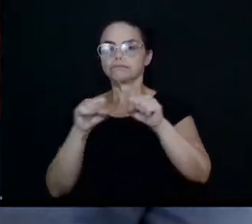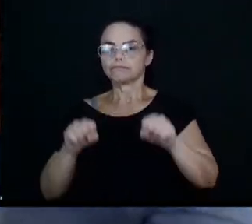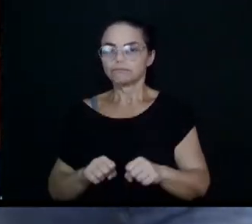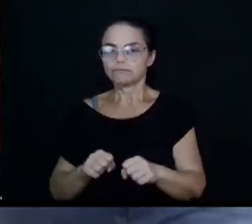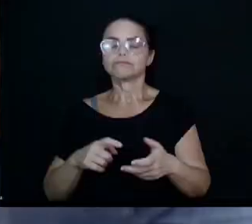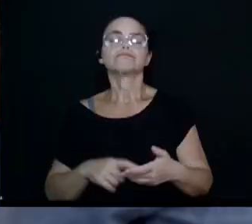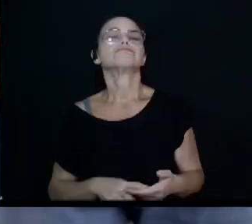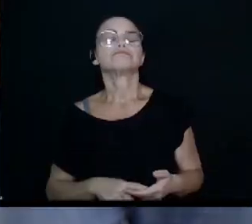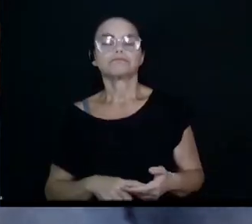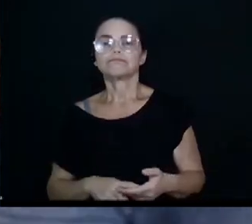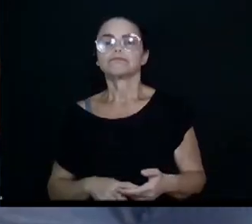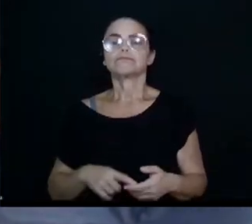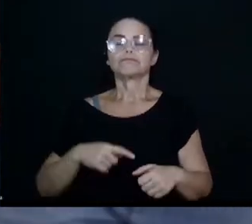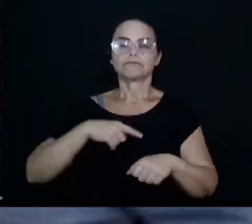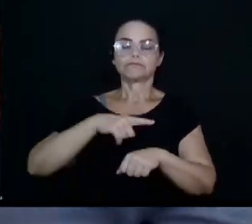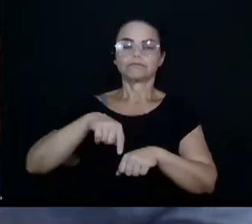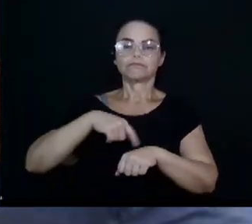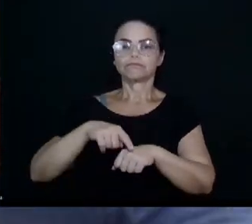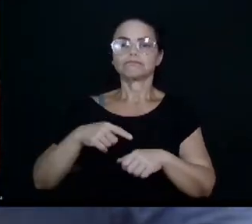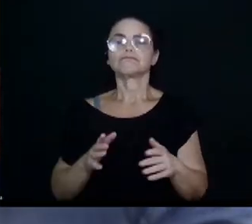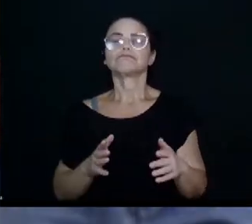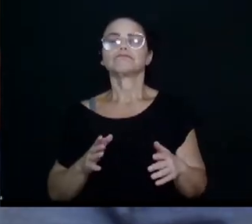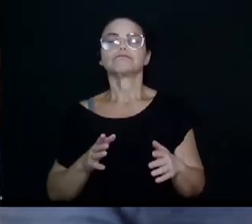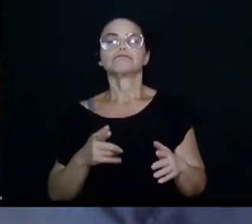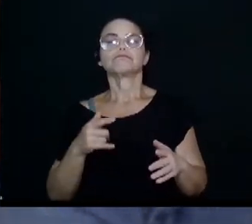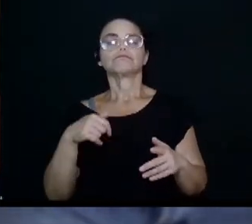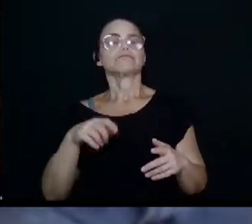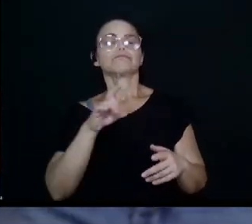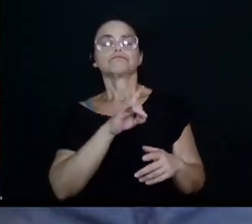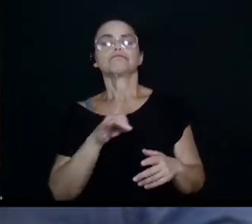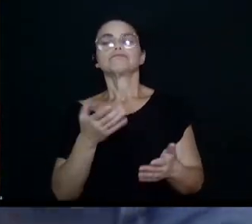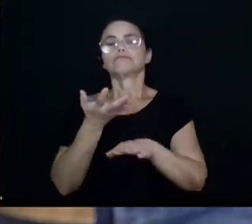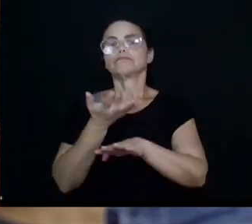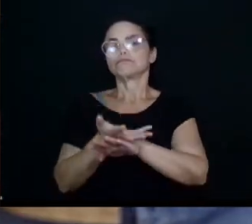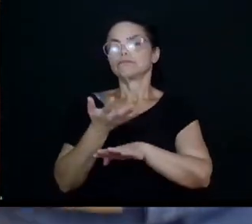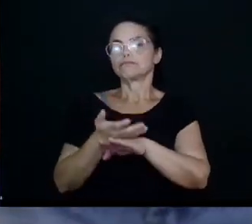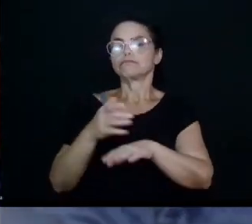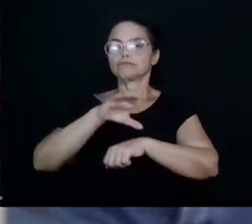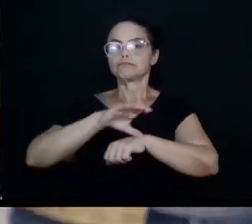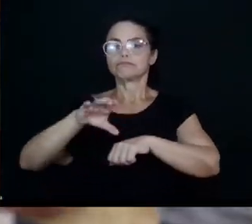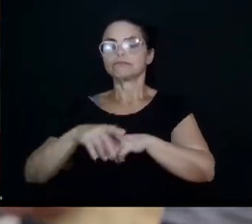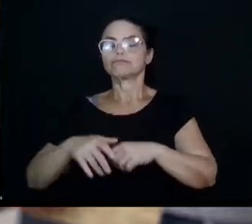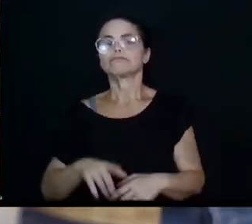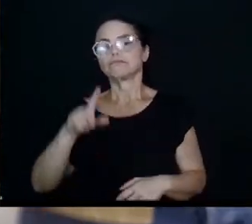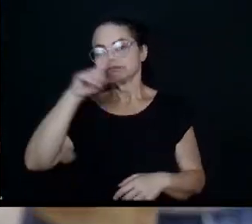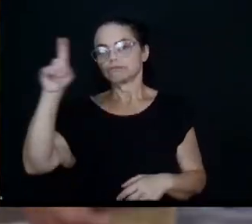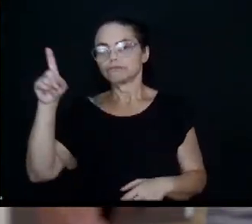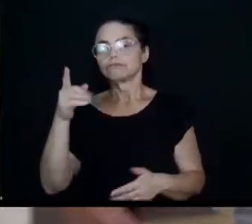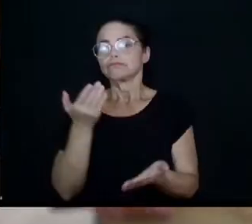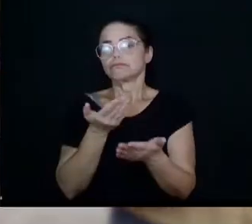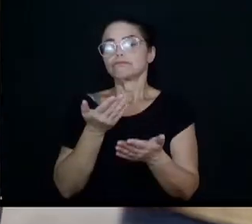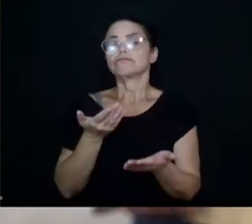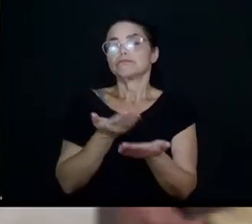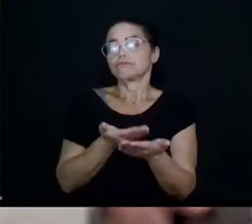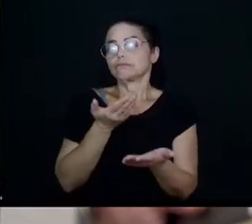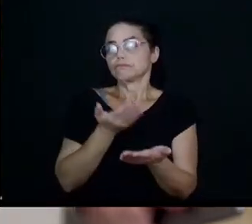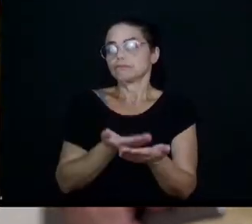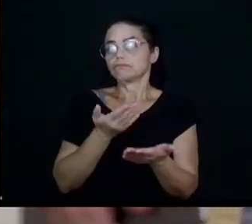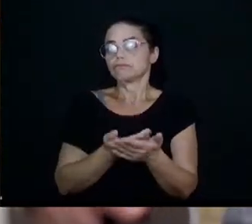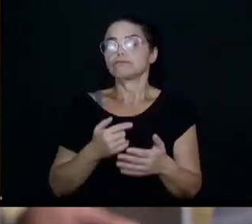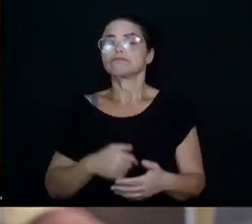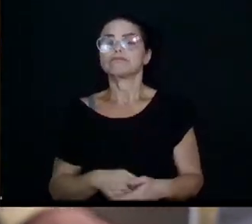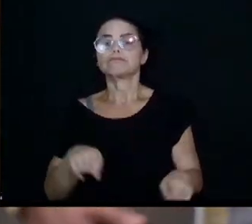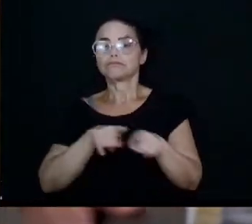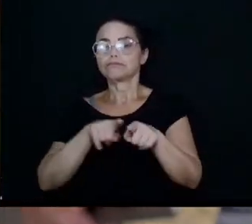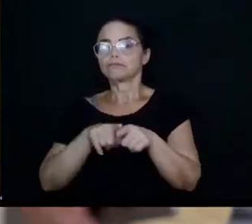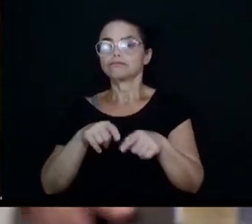de horários, quais são as disciplinas que você vai cursar, em que dias essas disciplinas serão ofertadas, em que horários e também e quais salas